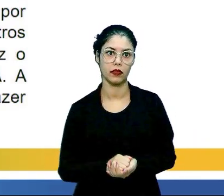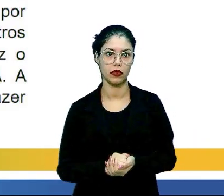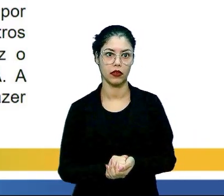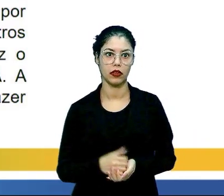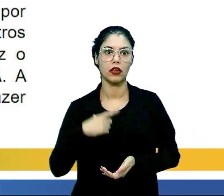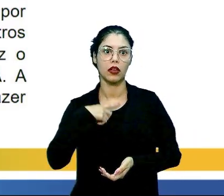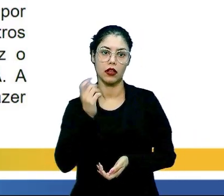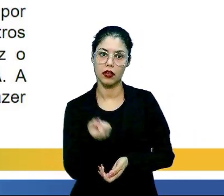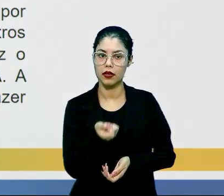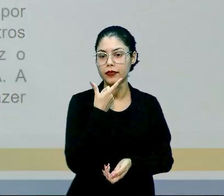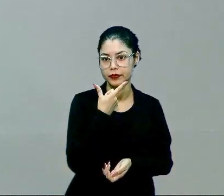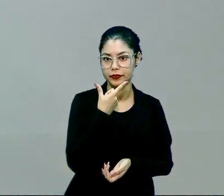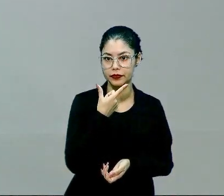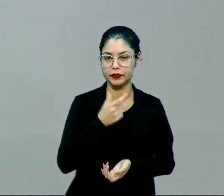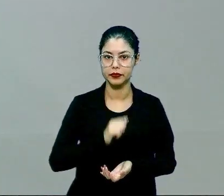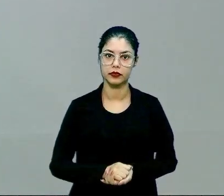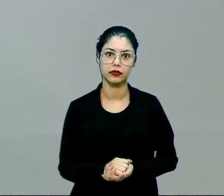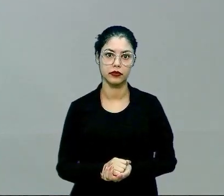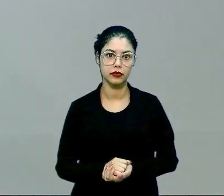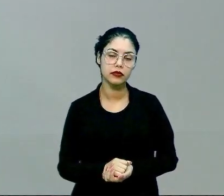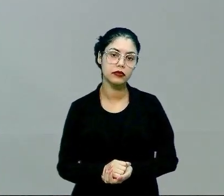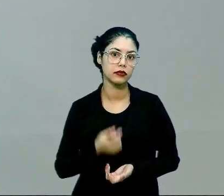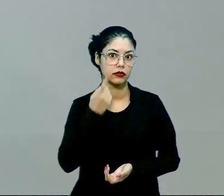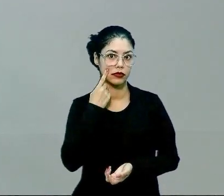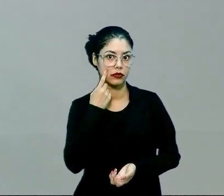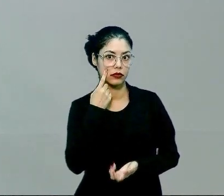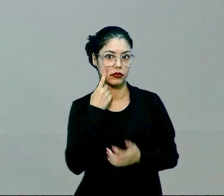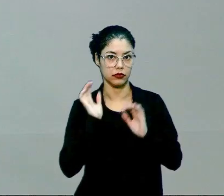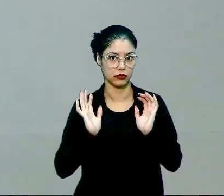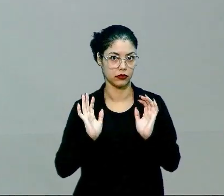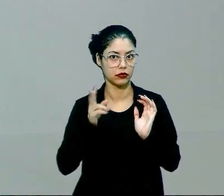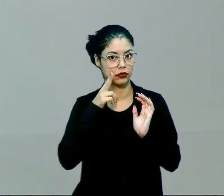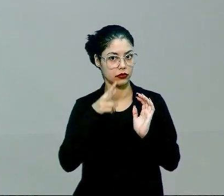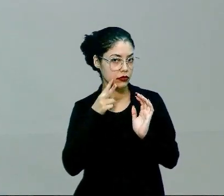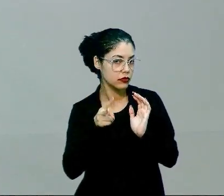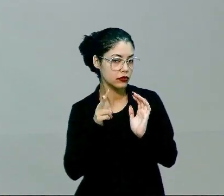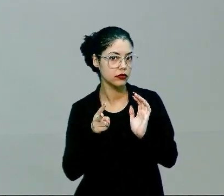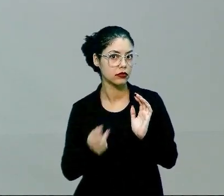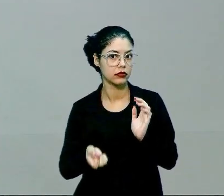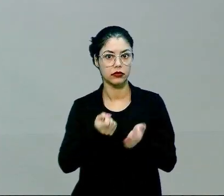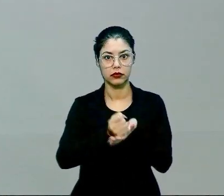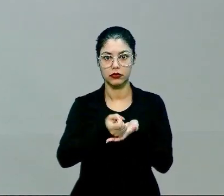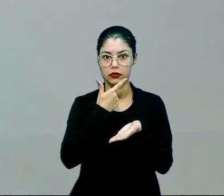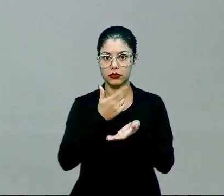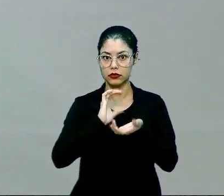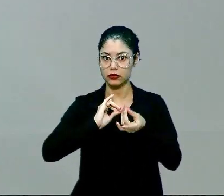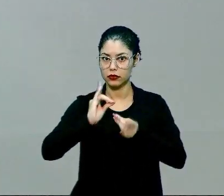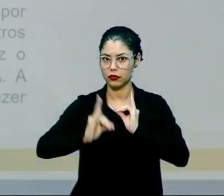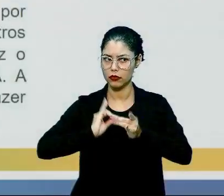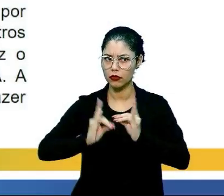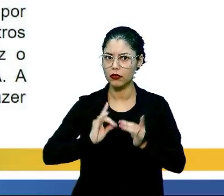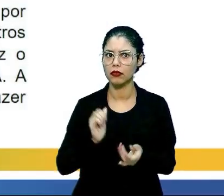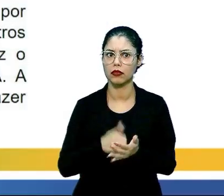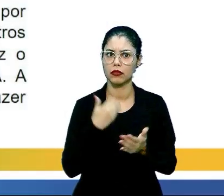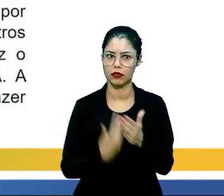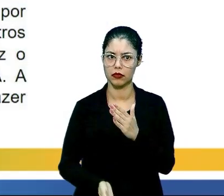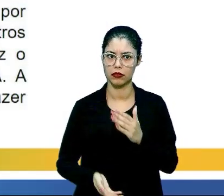A solução varia em cápsulas. Opa, a gente já está vendo aqui que é o consumo de hormônios em cápsula